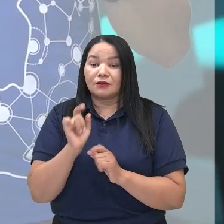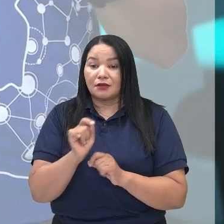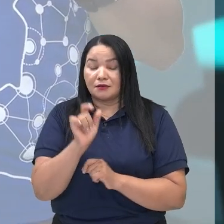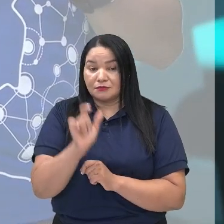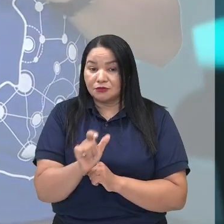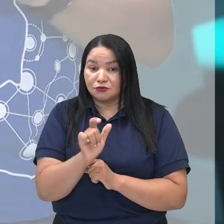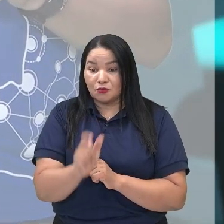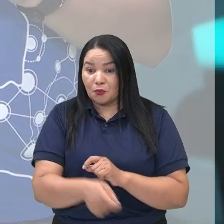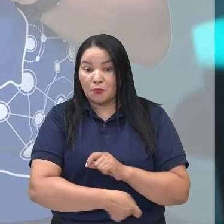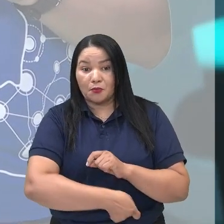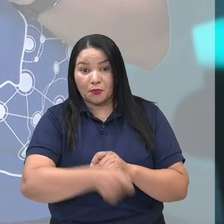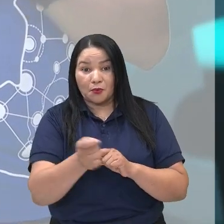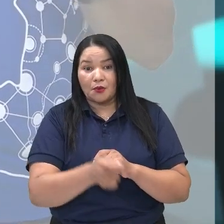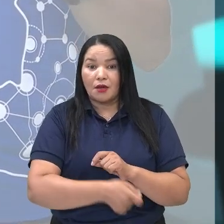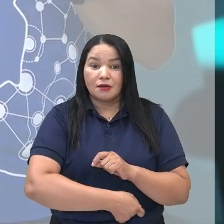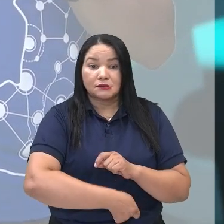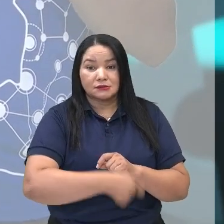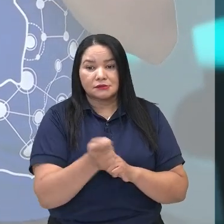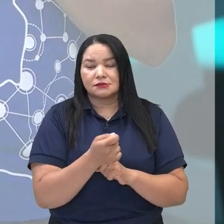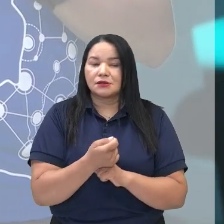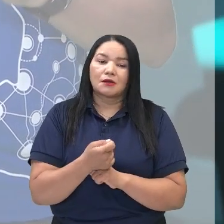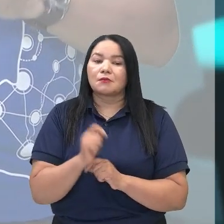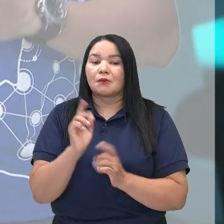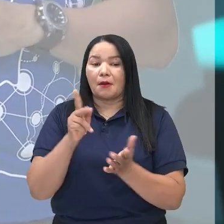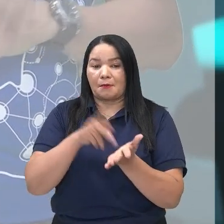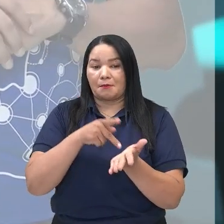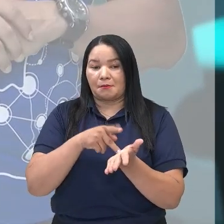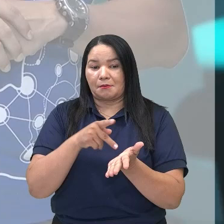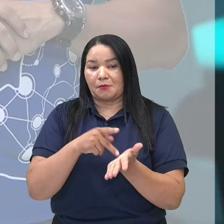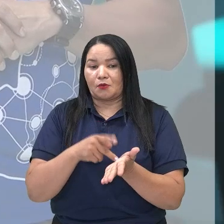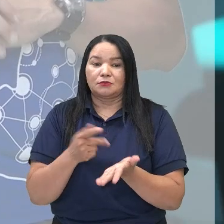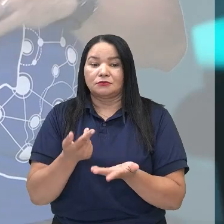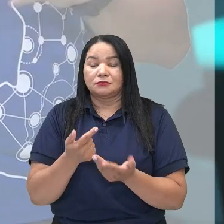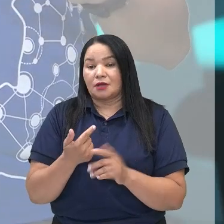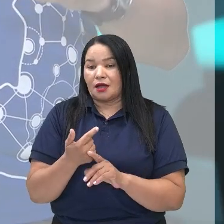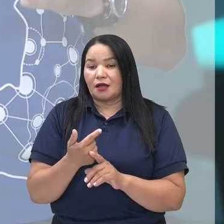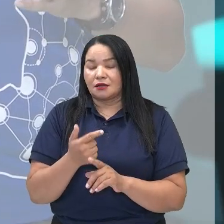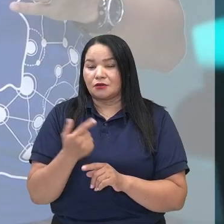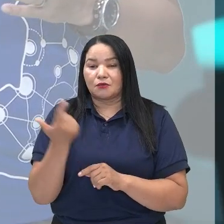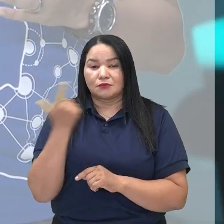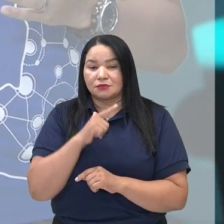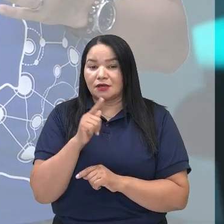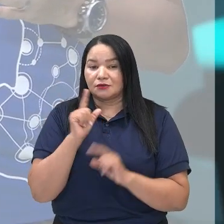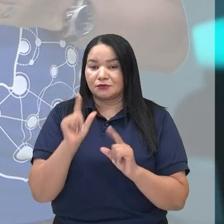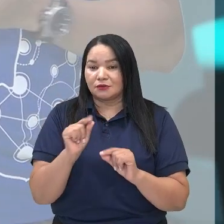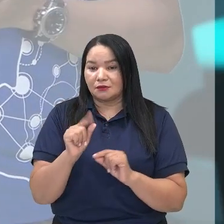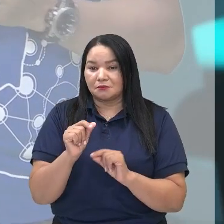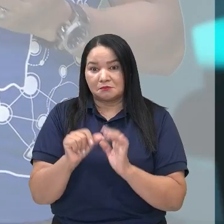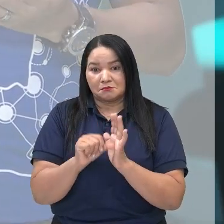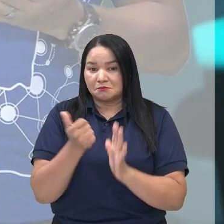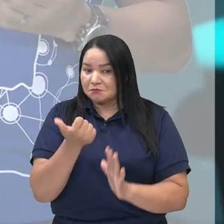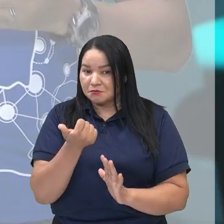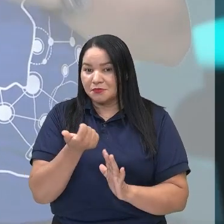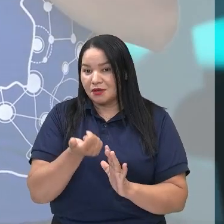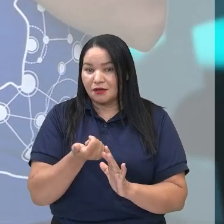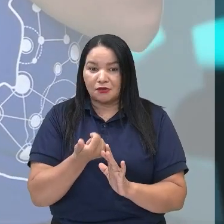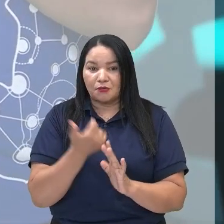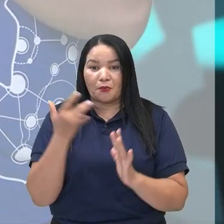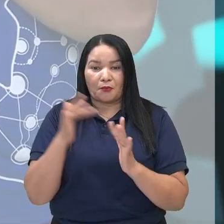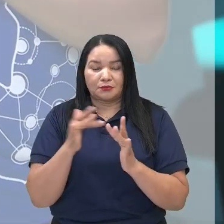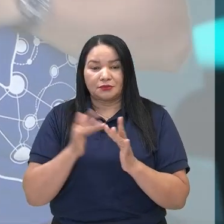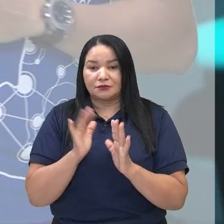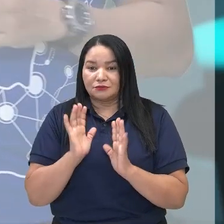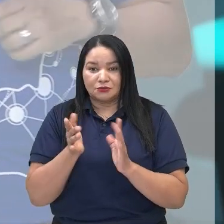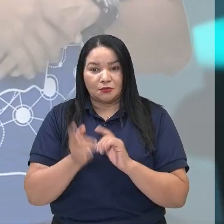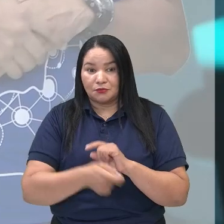saque eficaz, gerando um ponto para si automaticamente, já ali no primeiro contato, né? Ele sacou e a gente vai